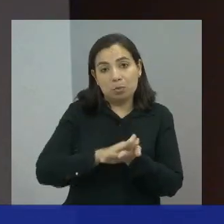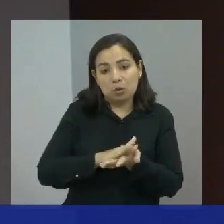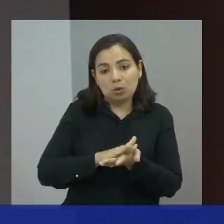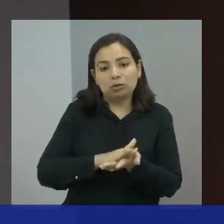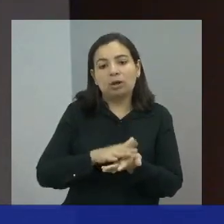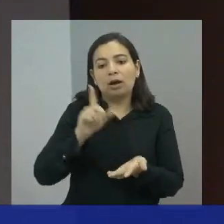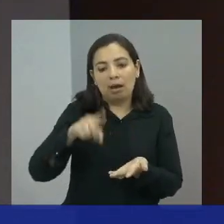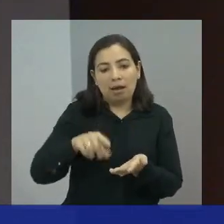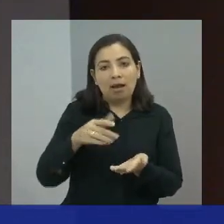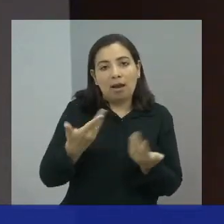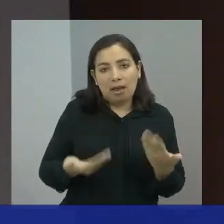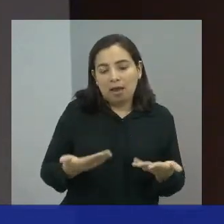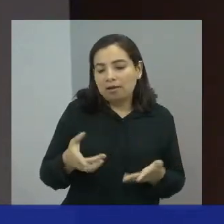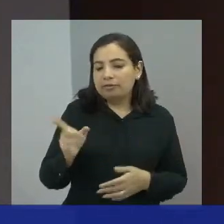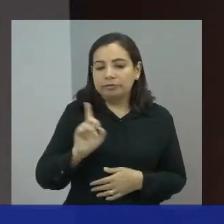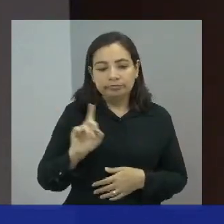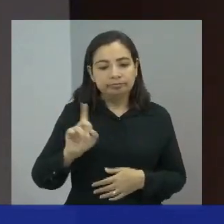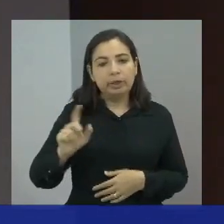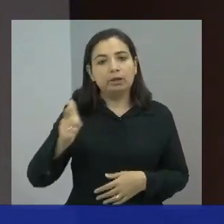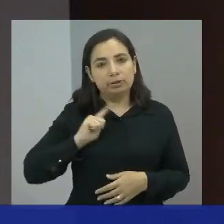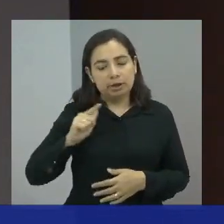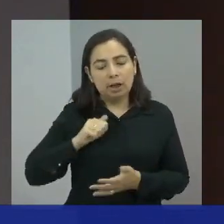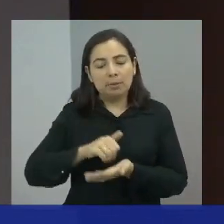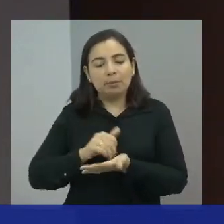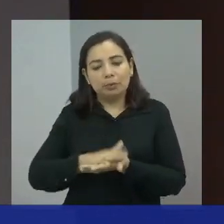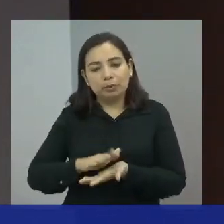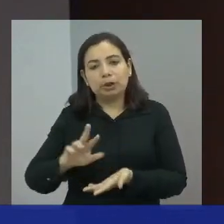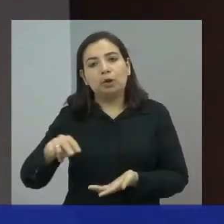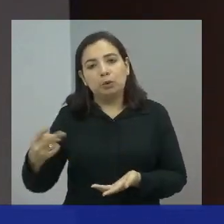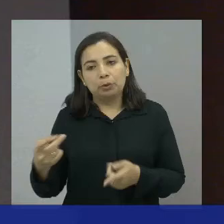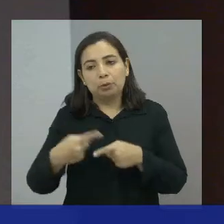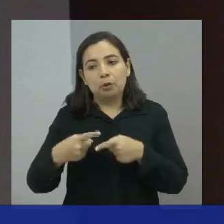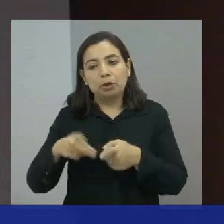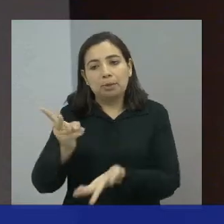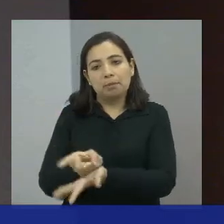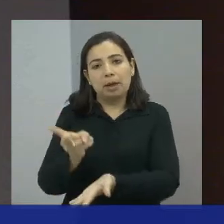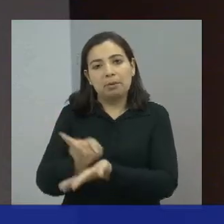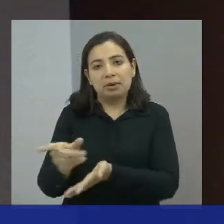de se regularizar, como também continuou a fazer a prática.